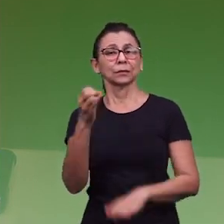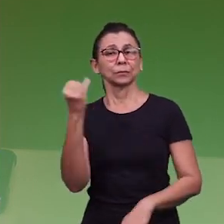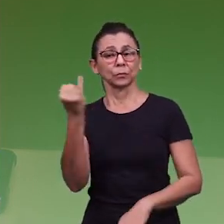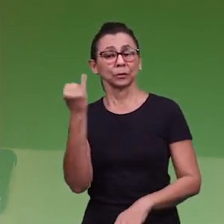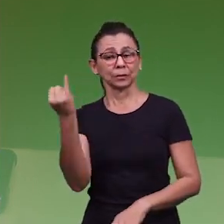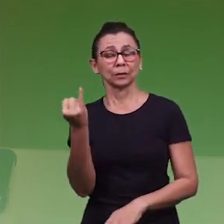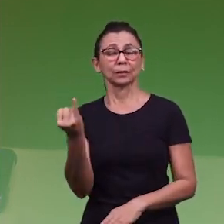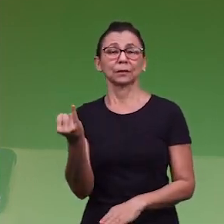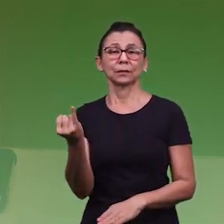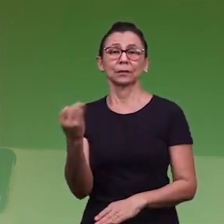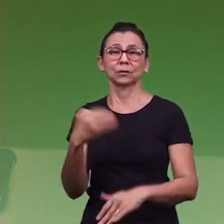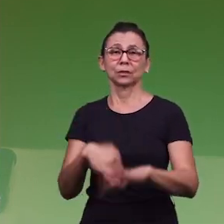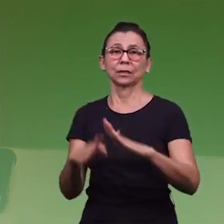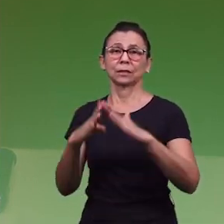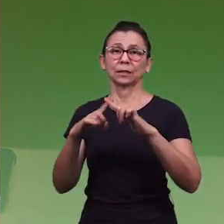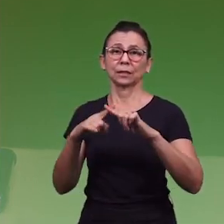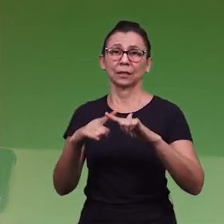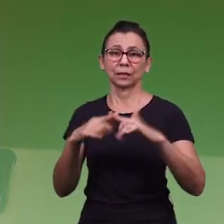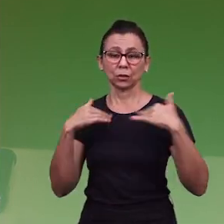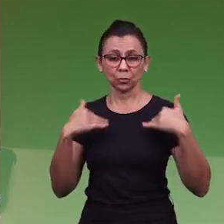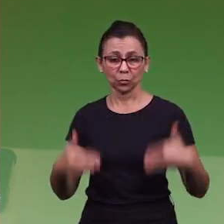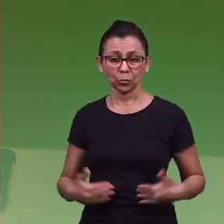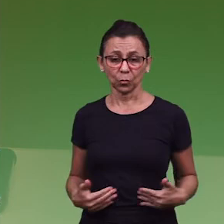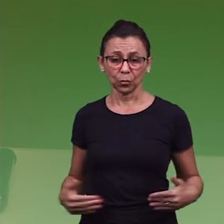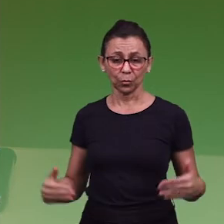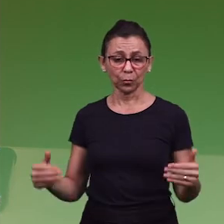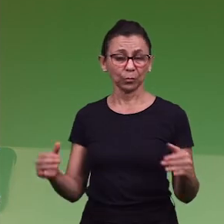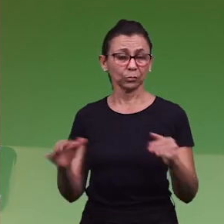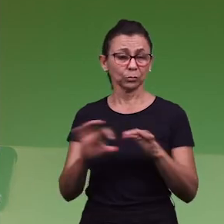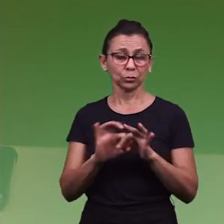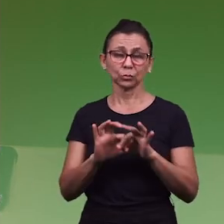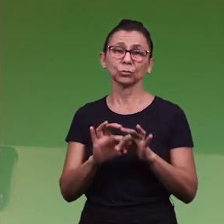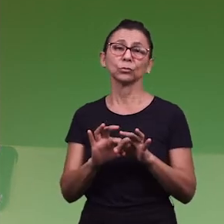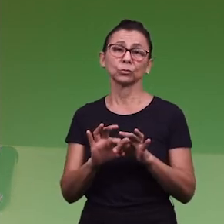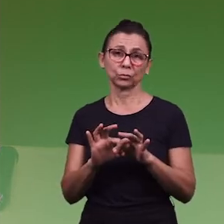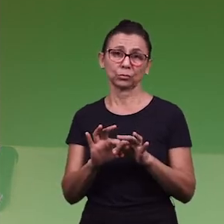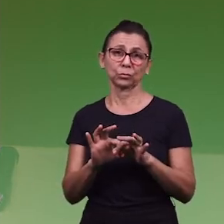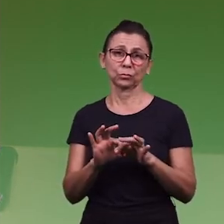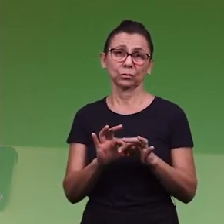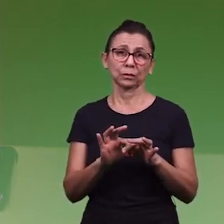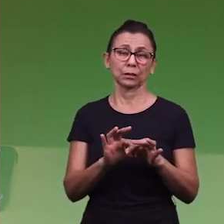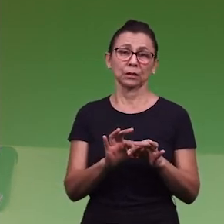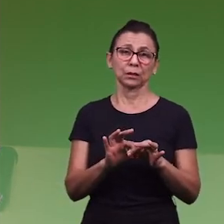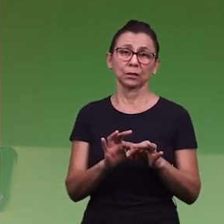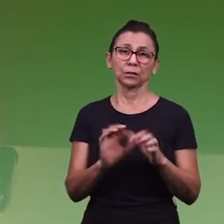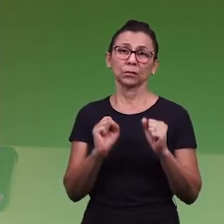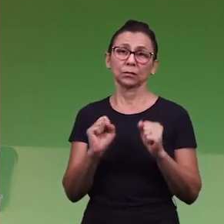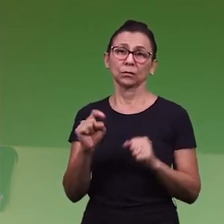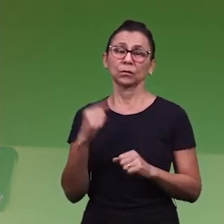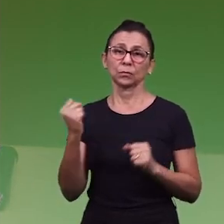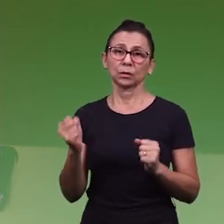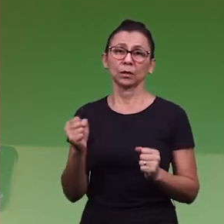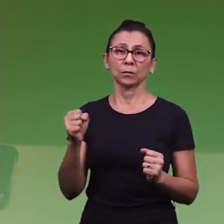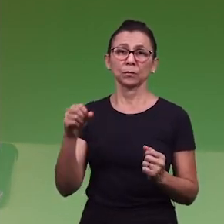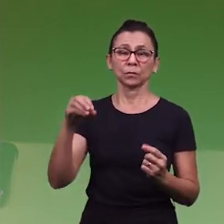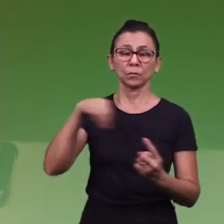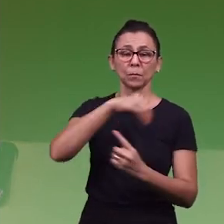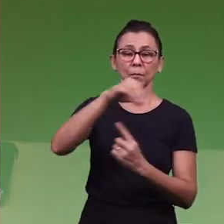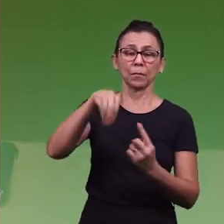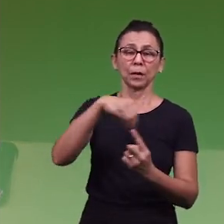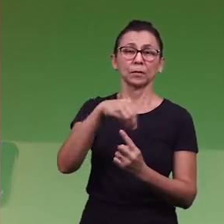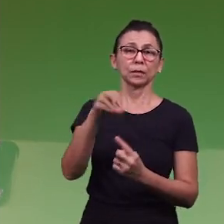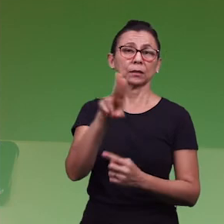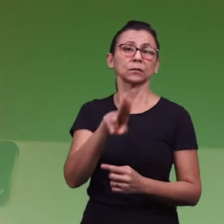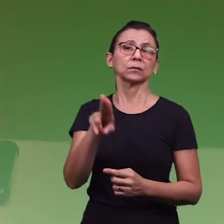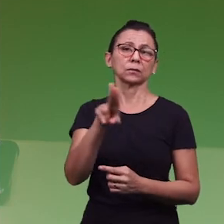oportunidade de nos apropriar de todos os recursos da graça, ou seja, a igreja tem a oportunidade de se apropriar